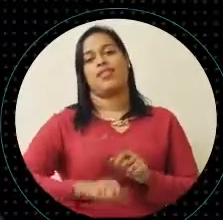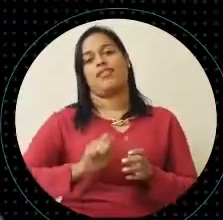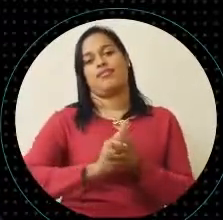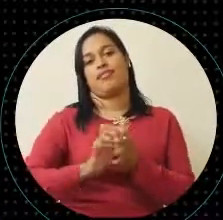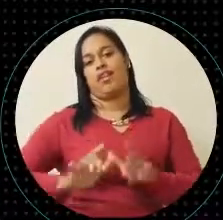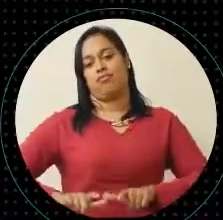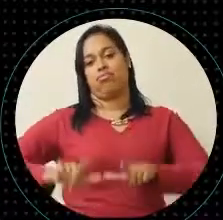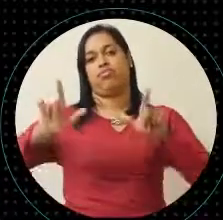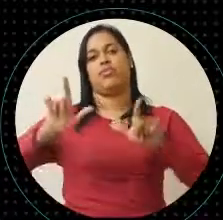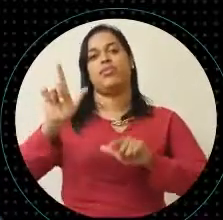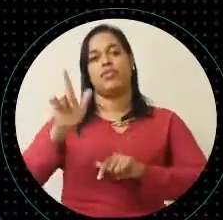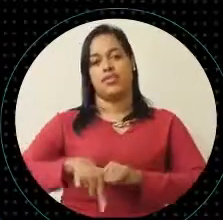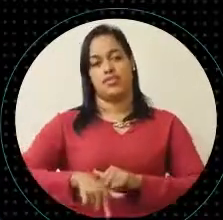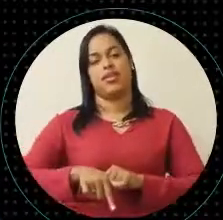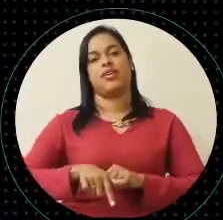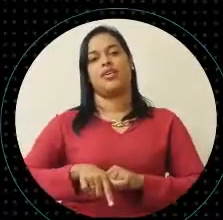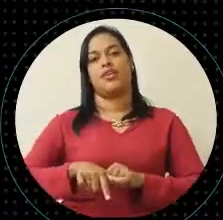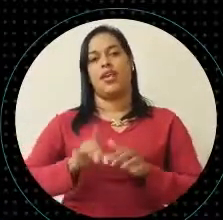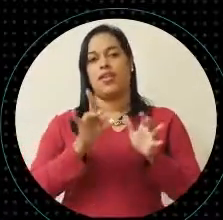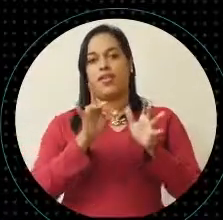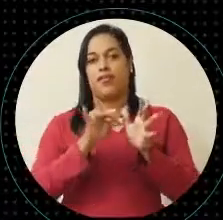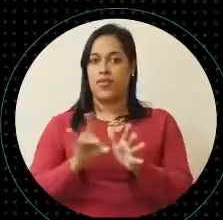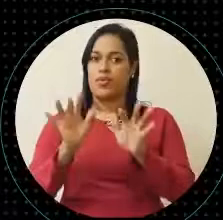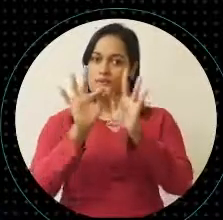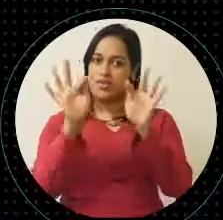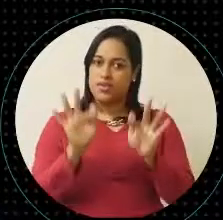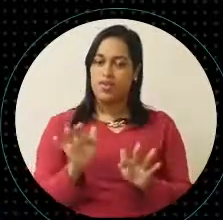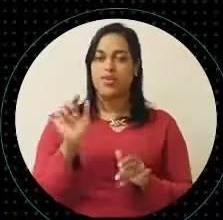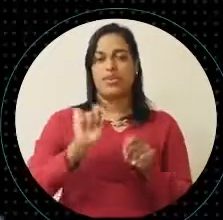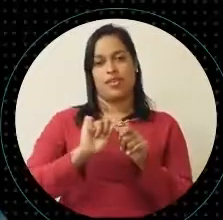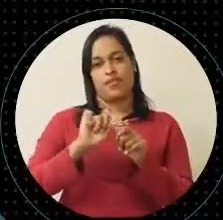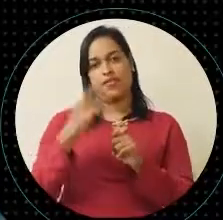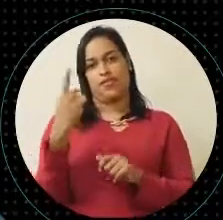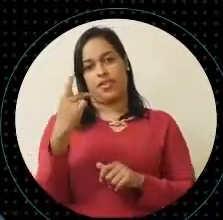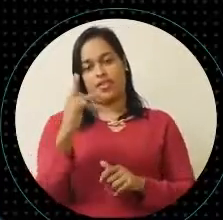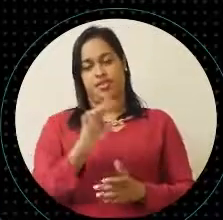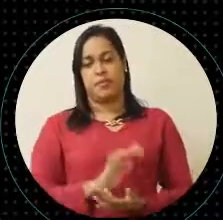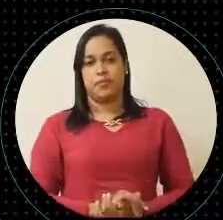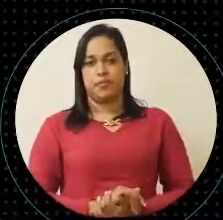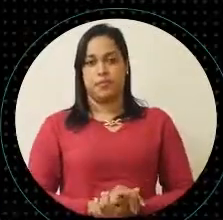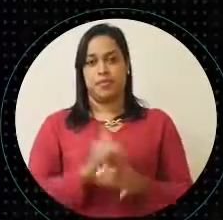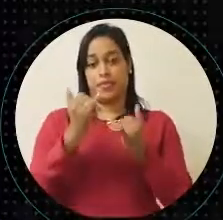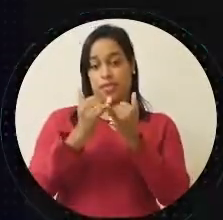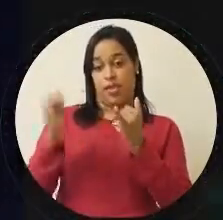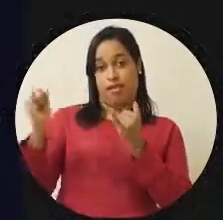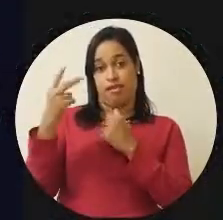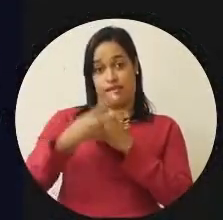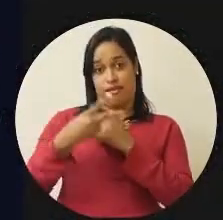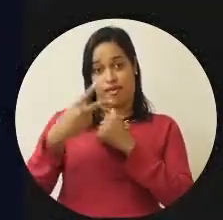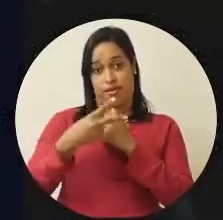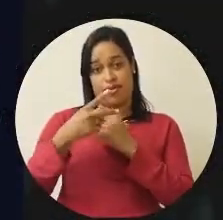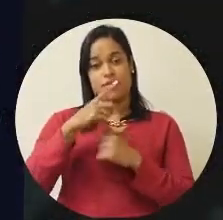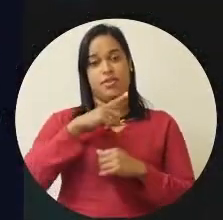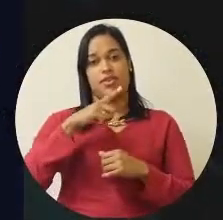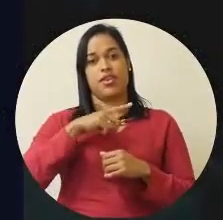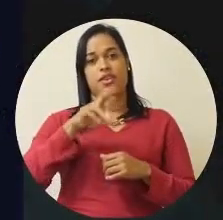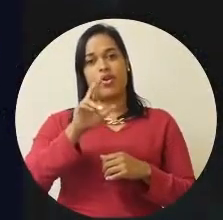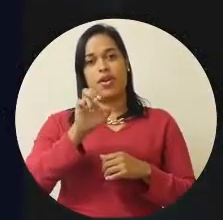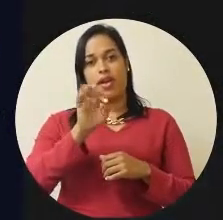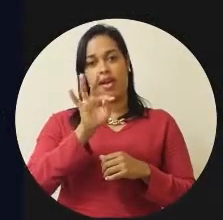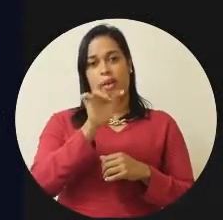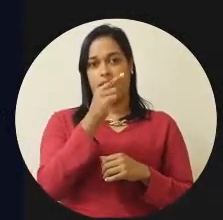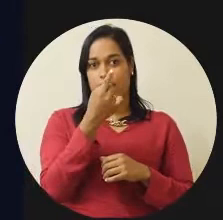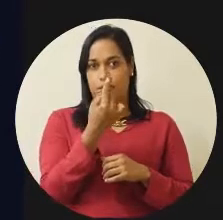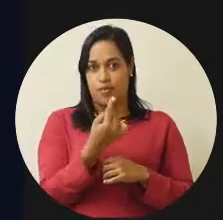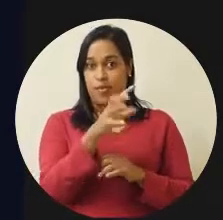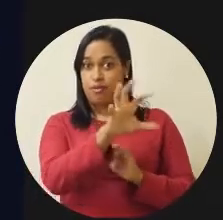evento, daquela função que está selecionada para aquele evento. Então na linha 2, a gente tem o hat1, que a